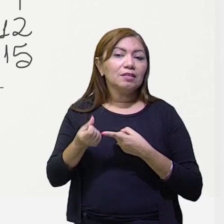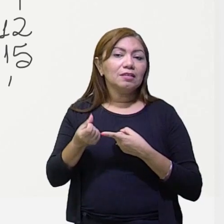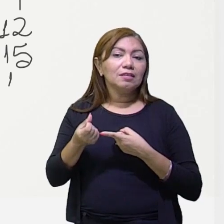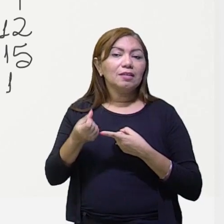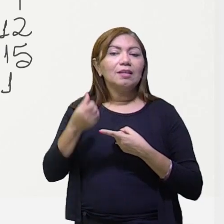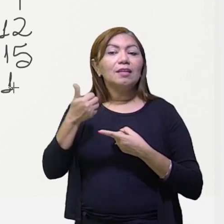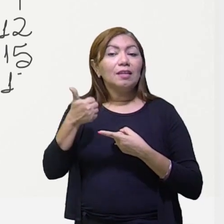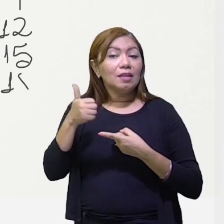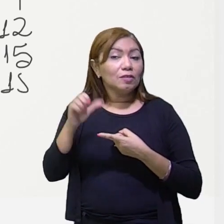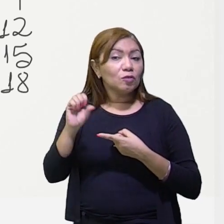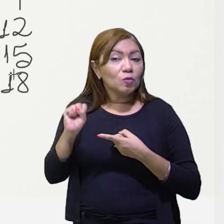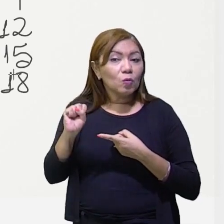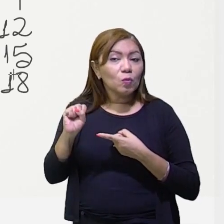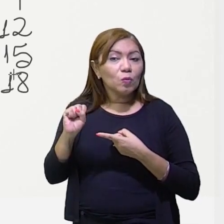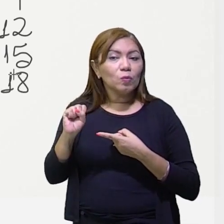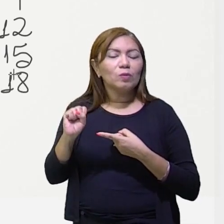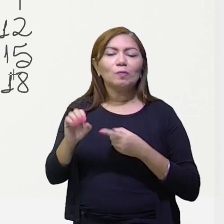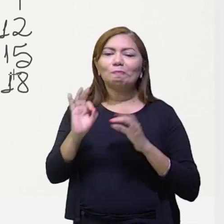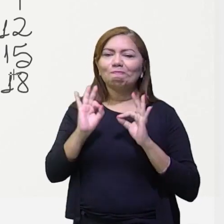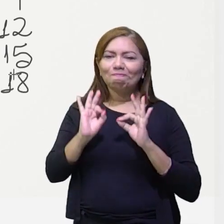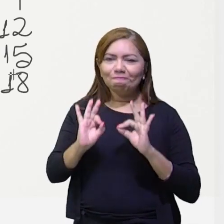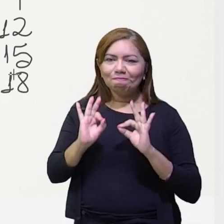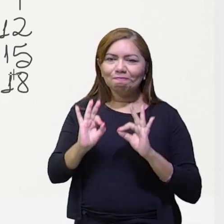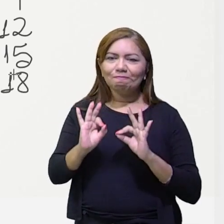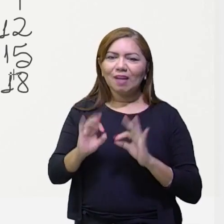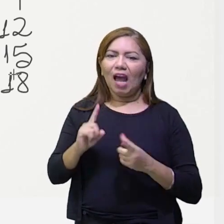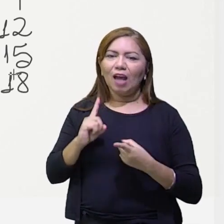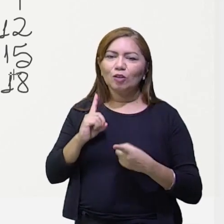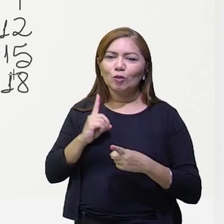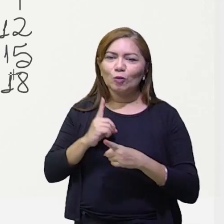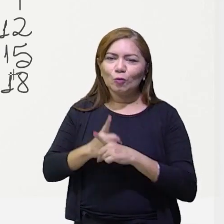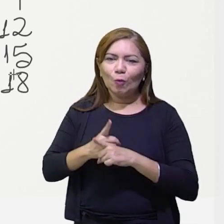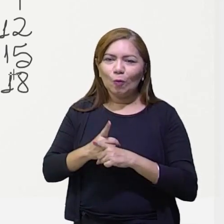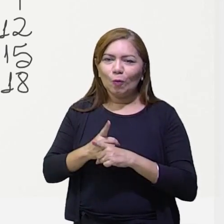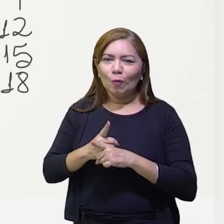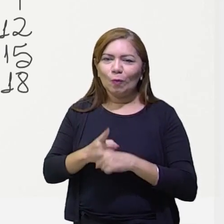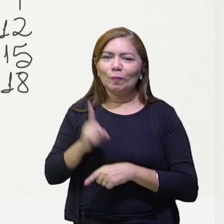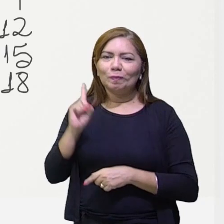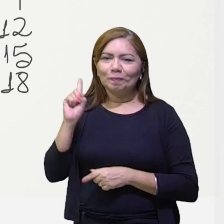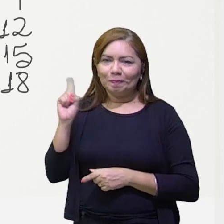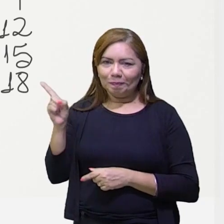6, 18. Muito bem. Olha aí, ó.